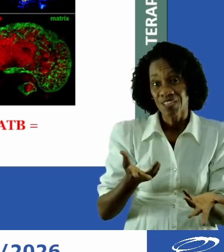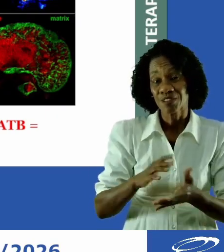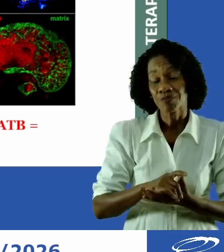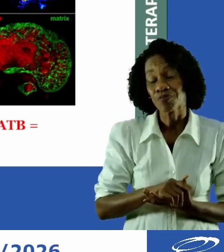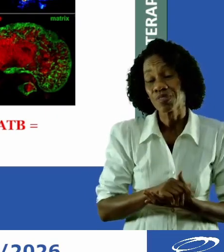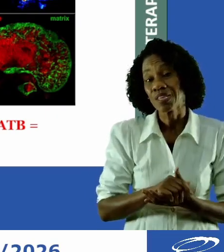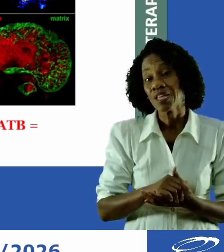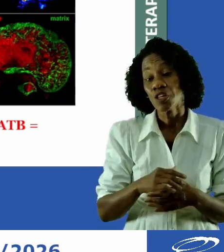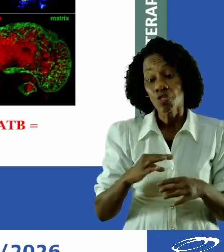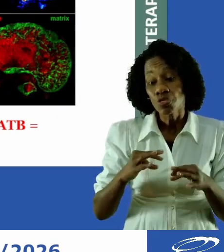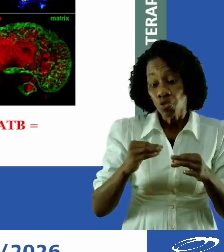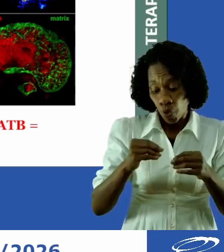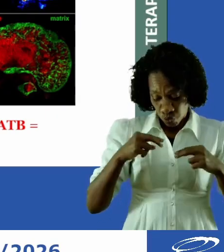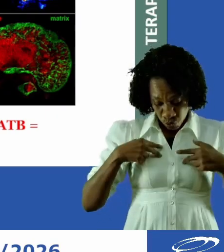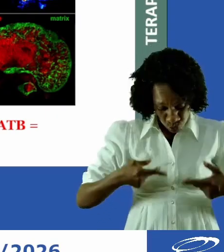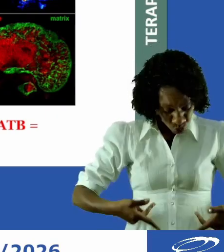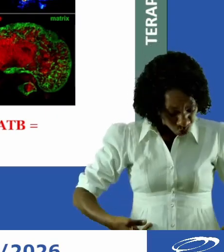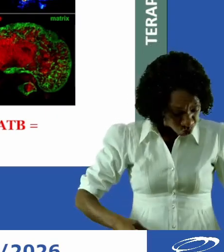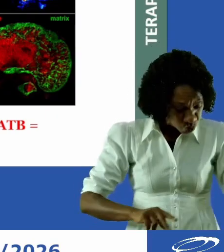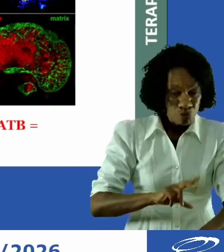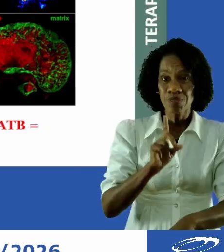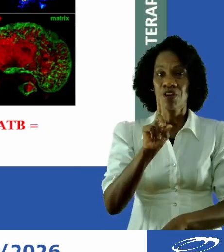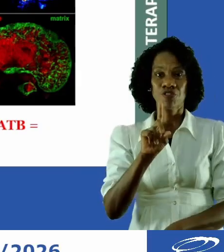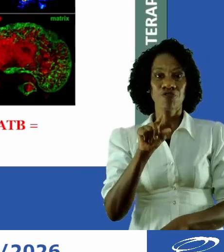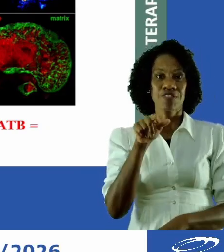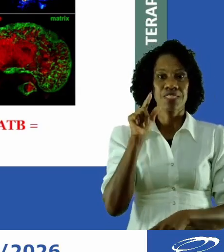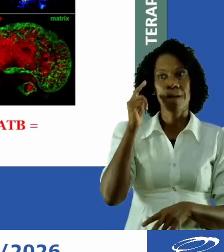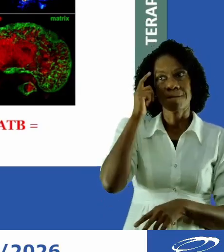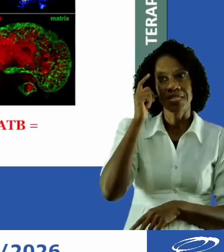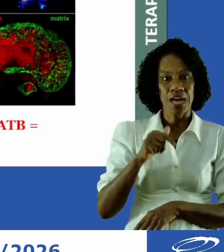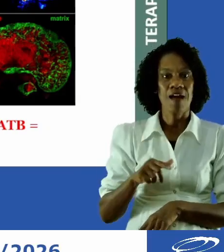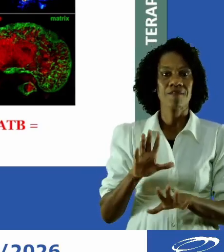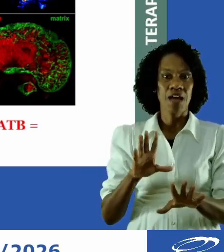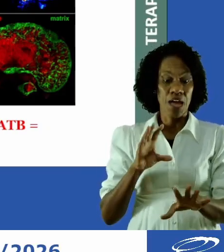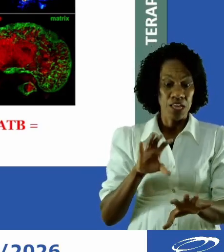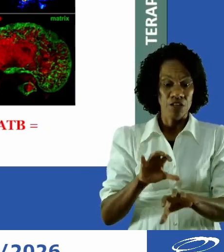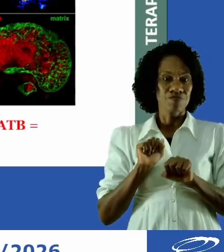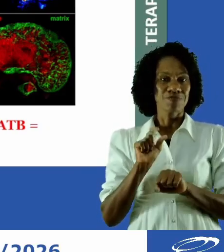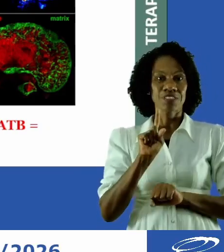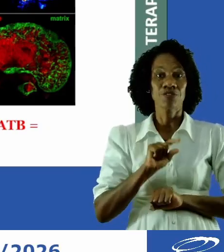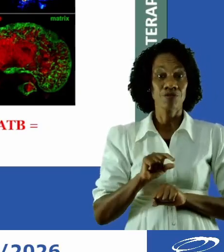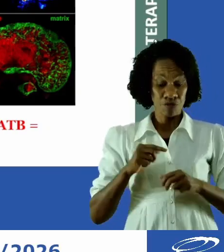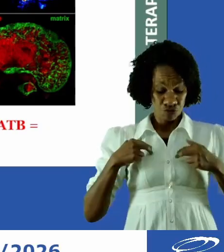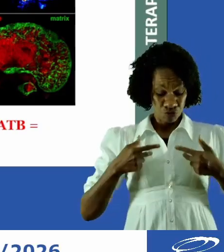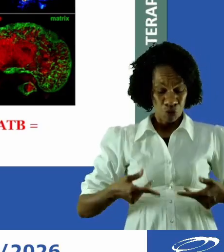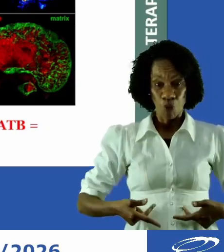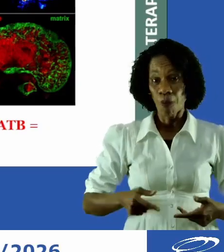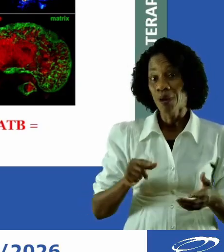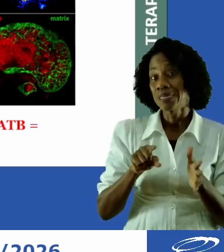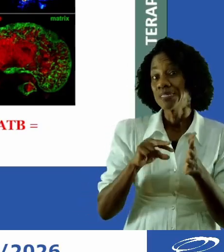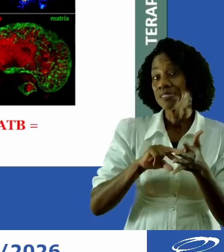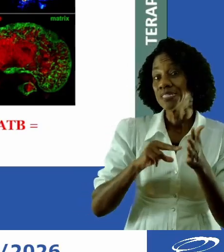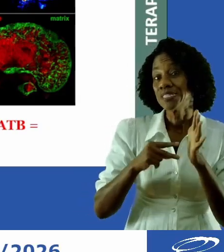vai para todos os lugares. Não concentra onde você acha que concentra. Obviamente, não sejamos ingênuos. Significa que, mesmo